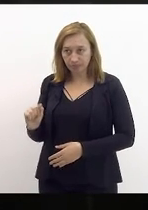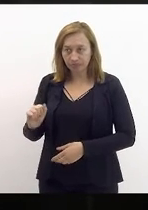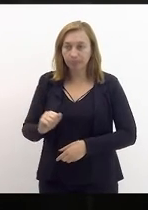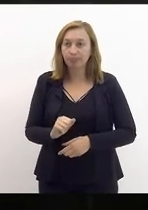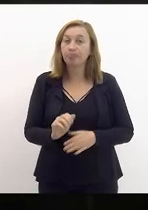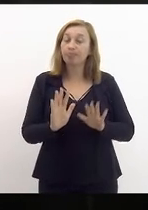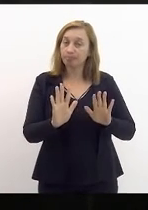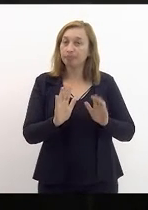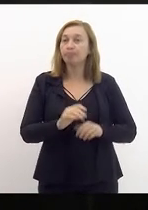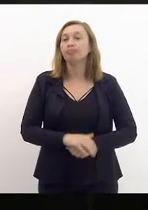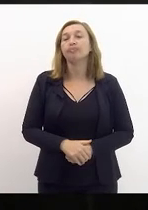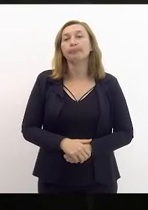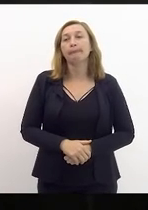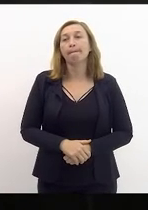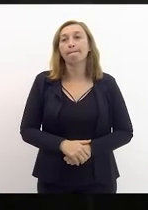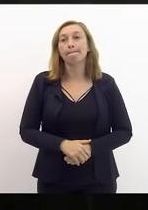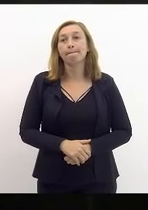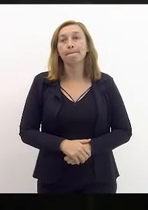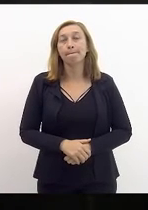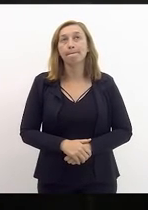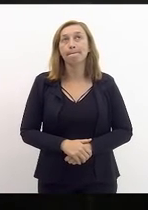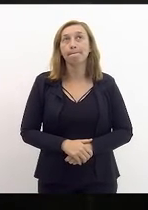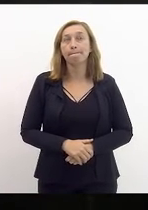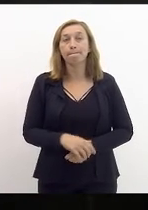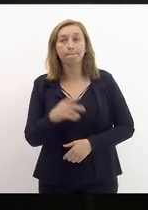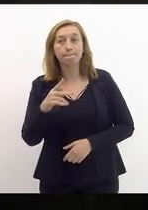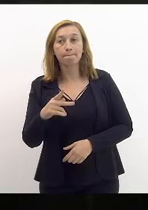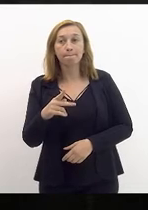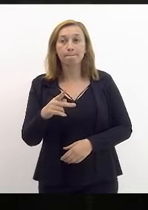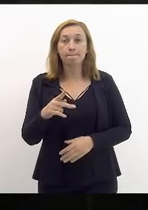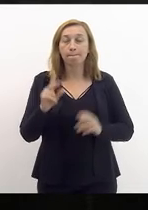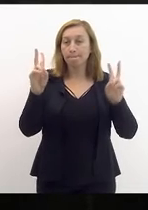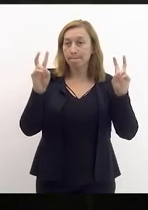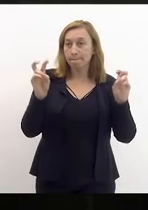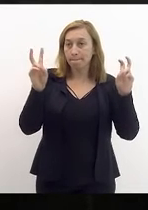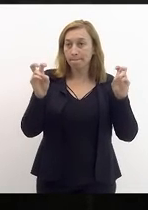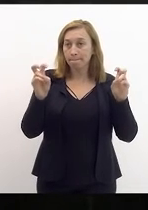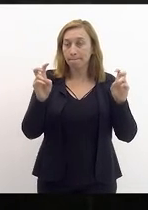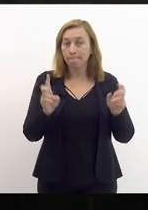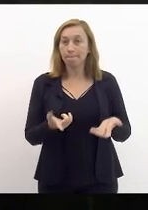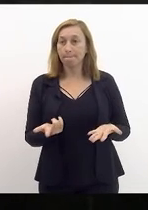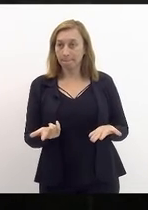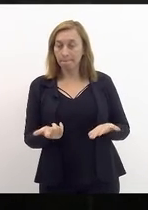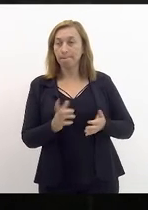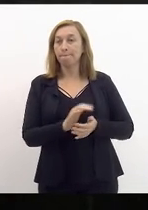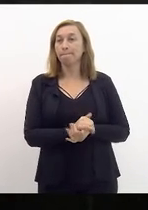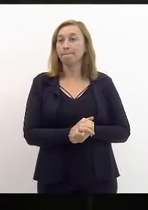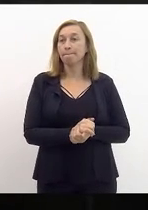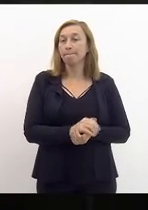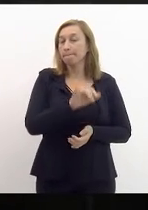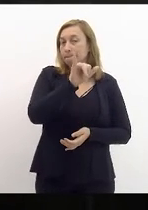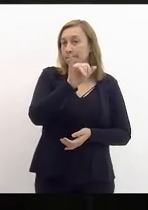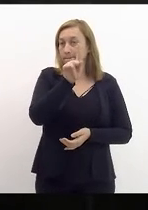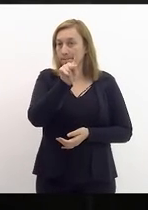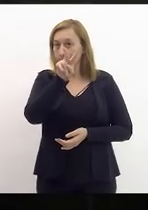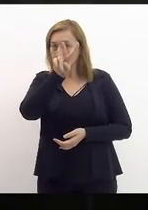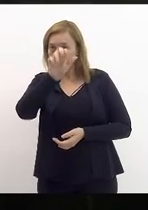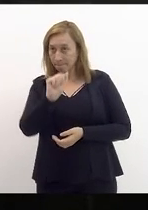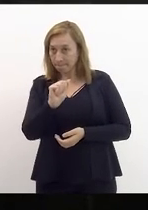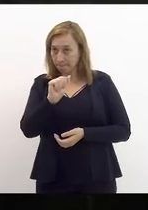para definir a questões dos débitos de IPVA